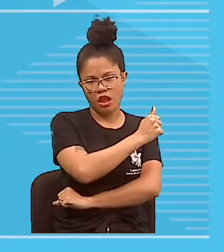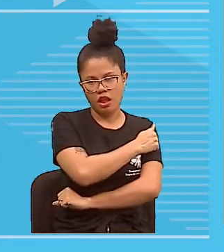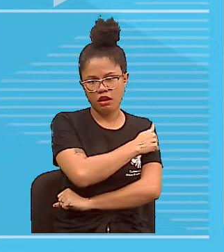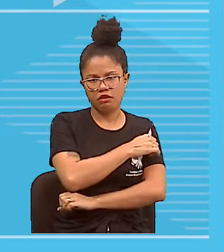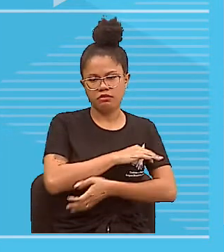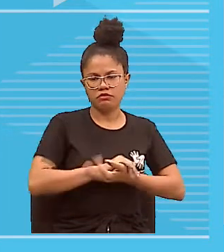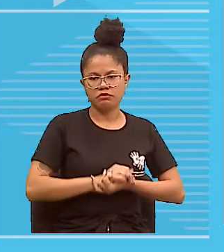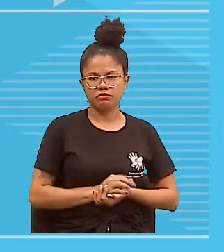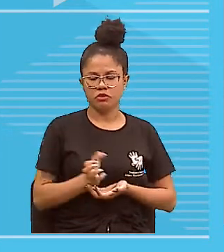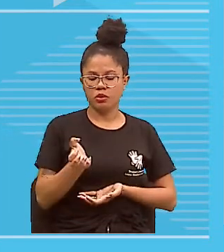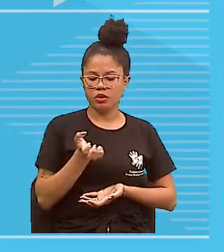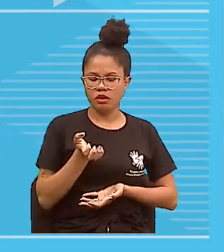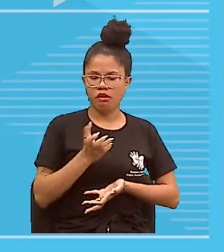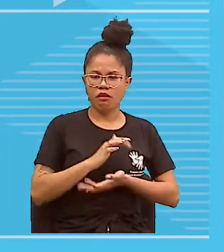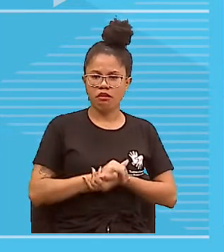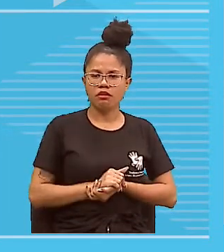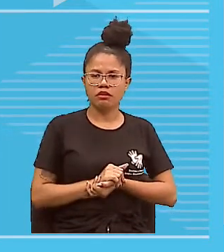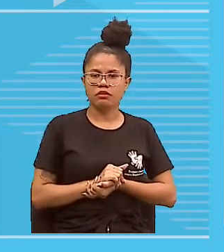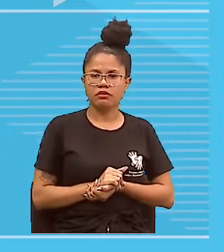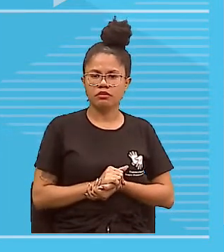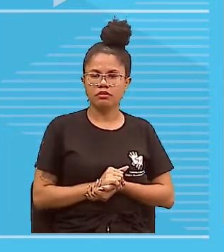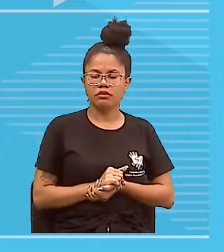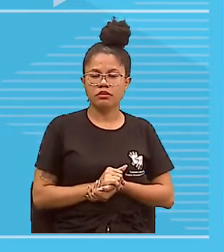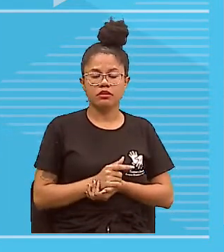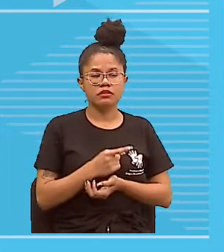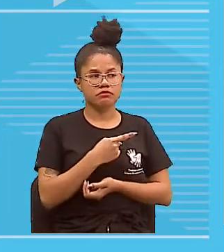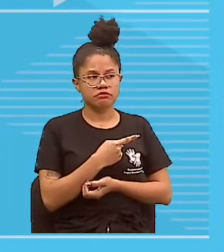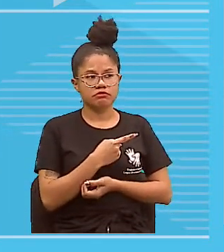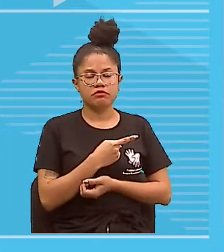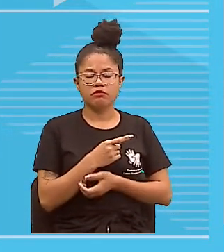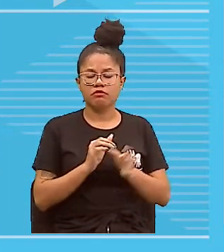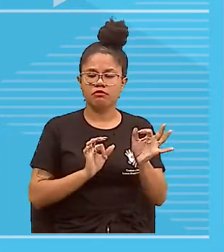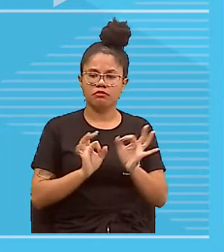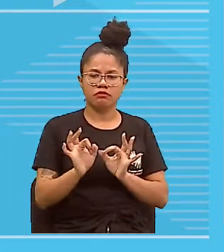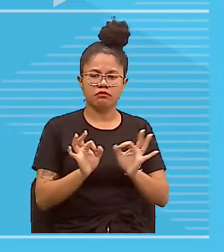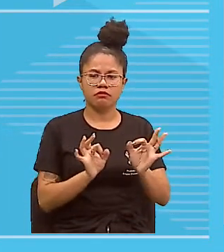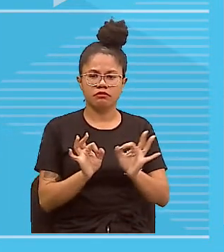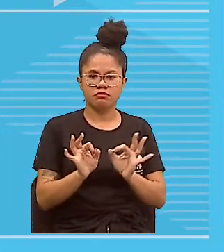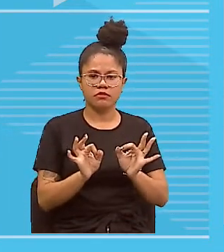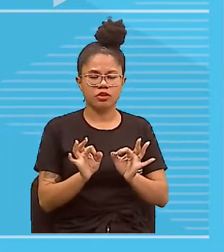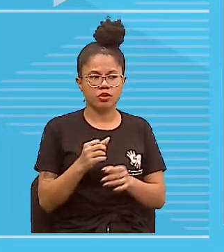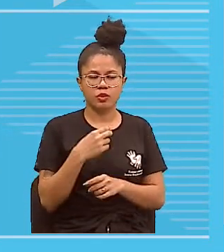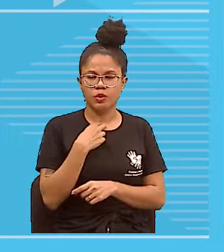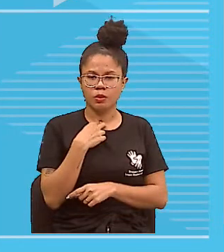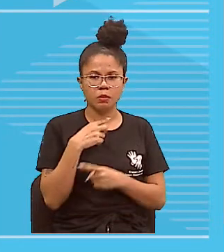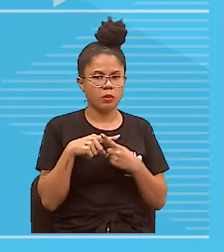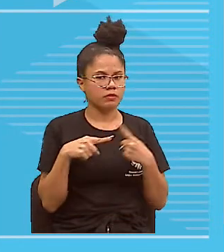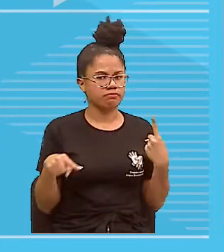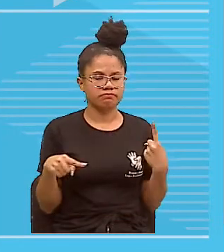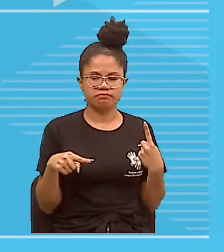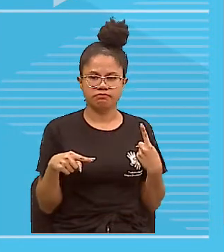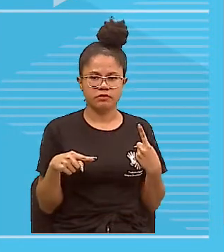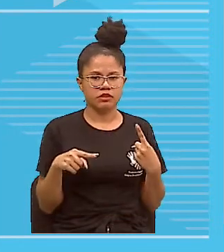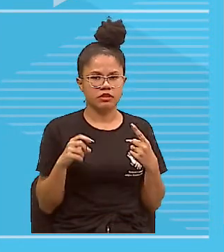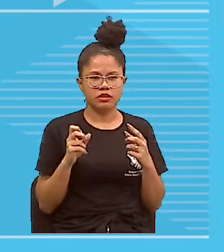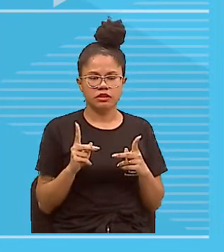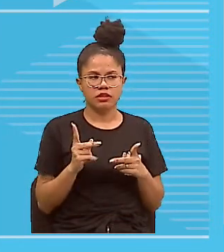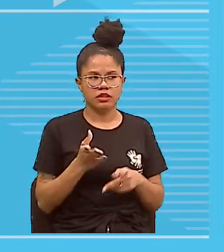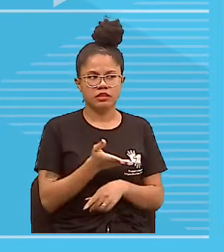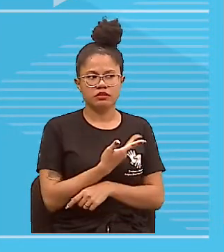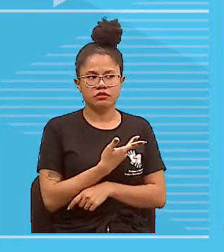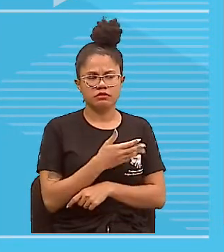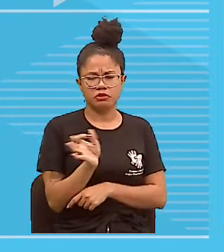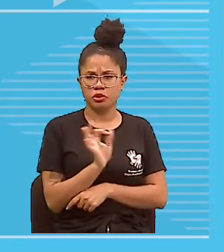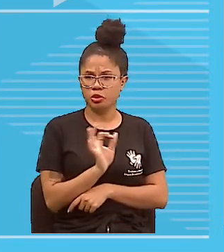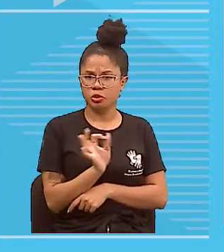se engajam para criar um grêmio estudantil, eles não podem ser proibidos dessa criação do grêmio e ninguém